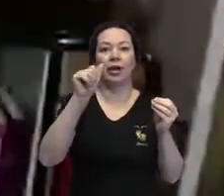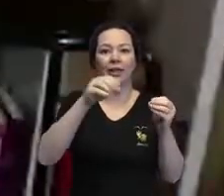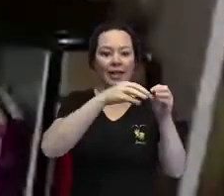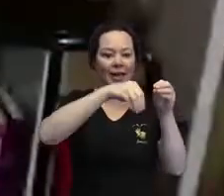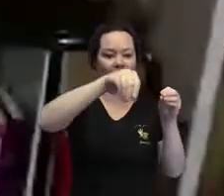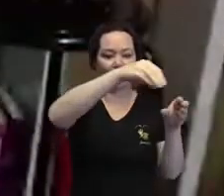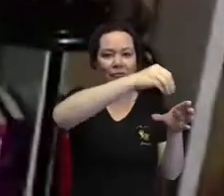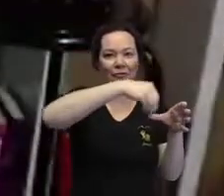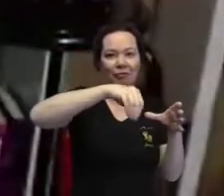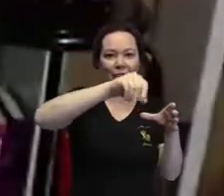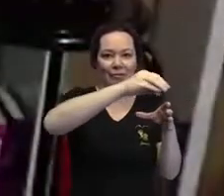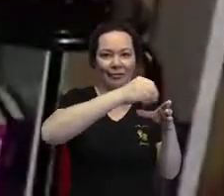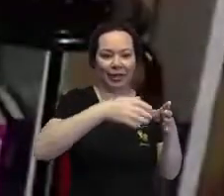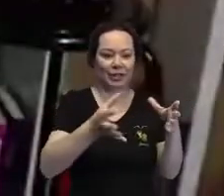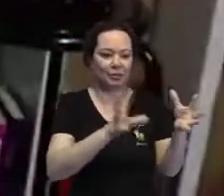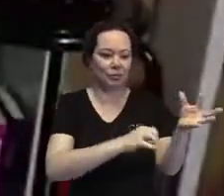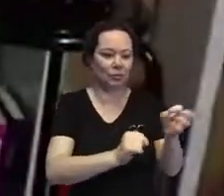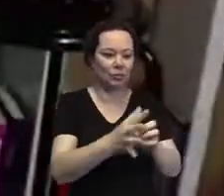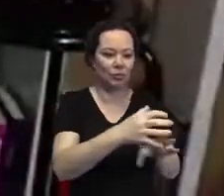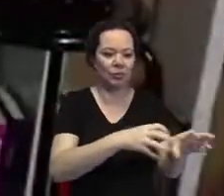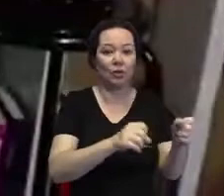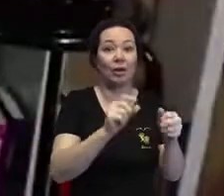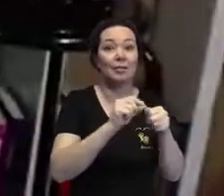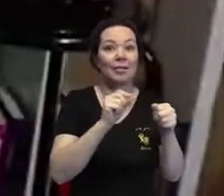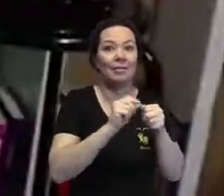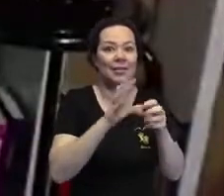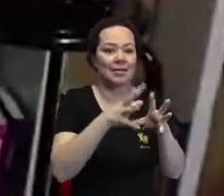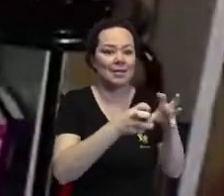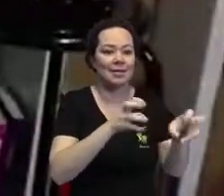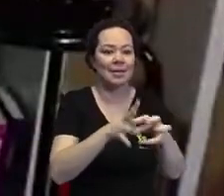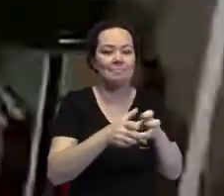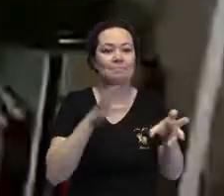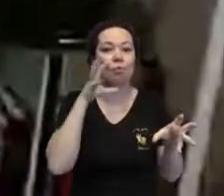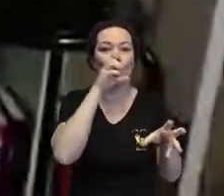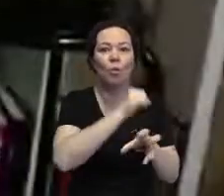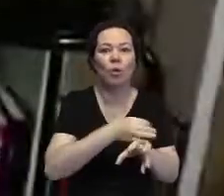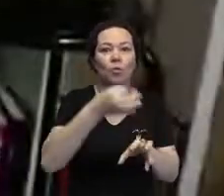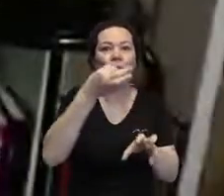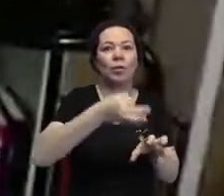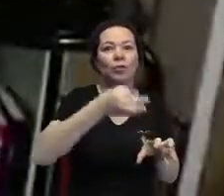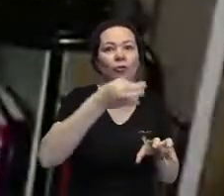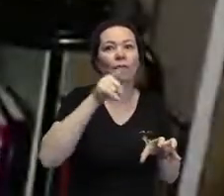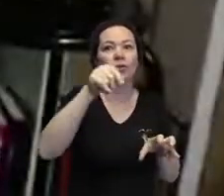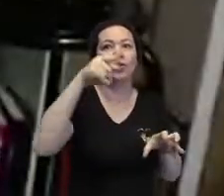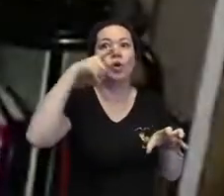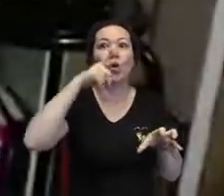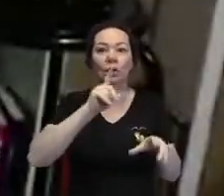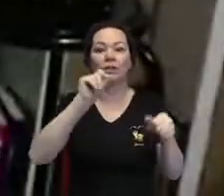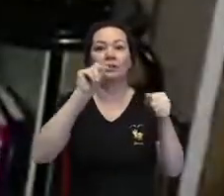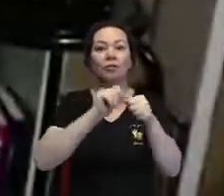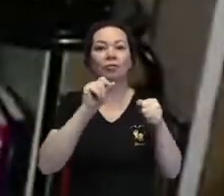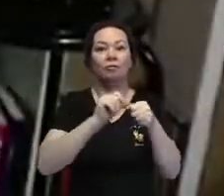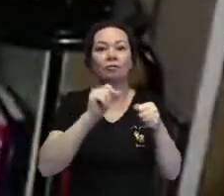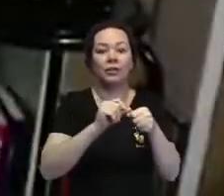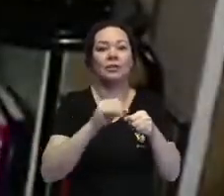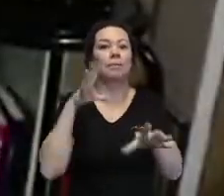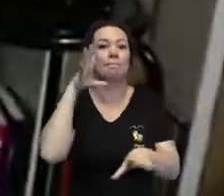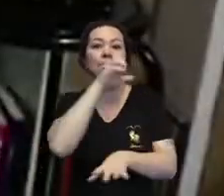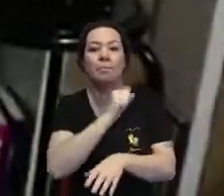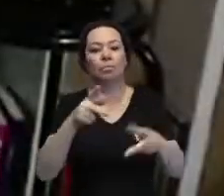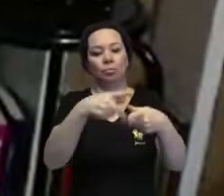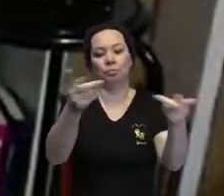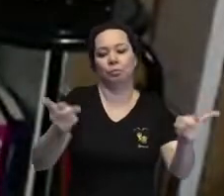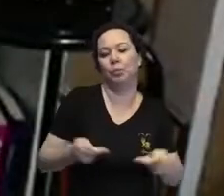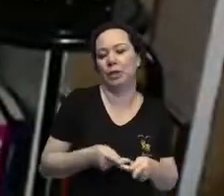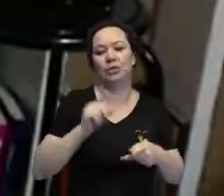liga, né? Até que a massa fique na consistência ideal para que nós possamos fazer o pão, possamos fazer a pizza, fazer o